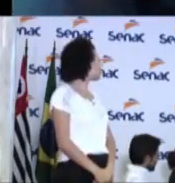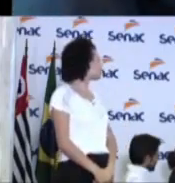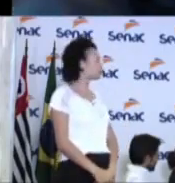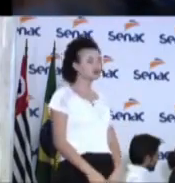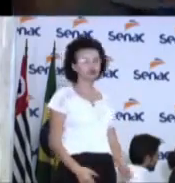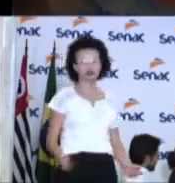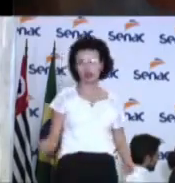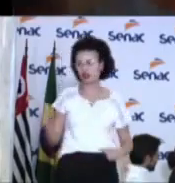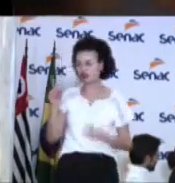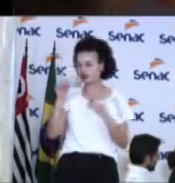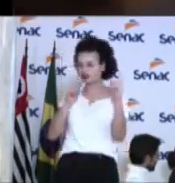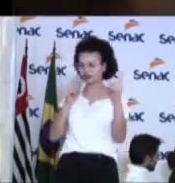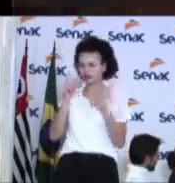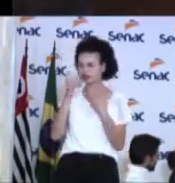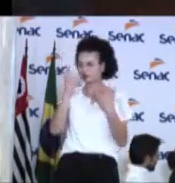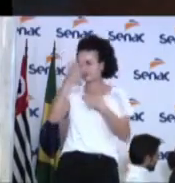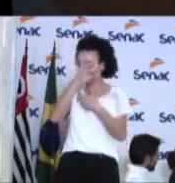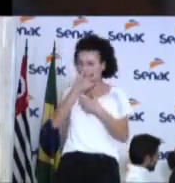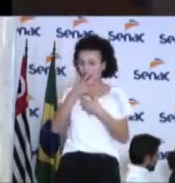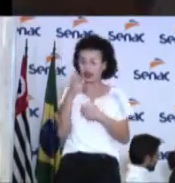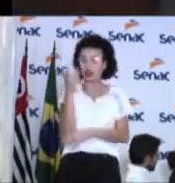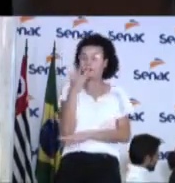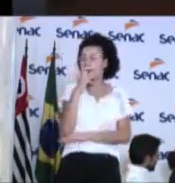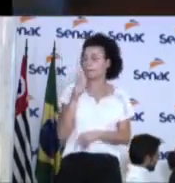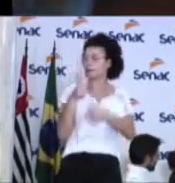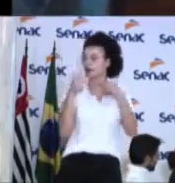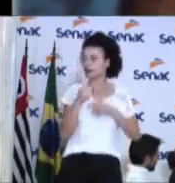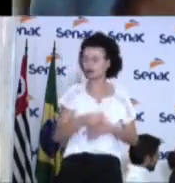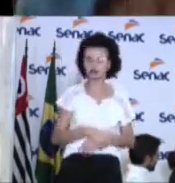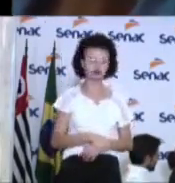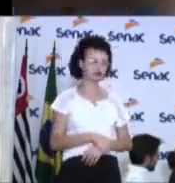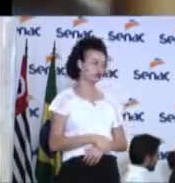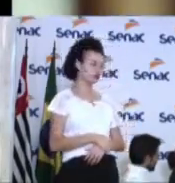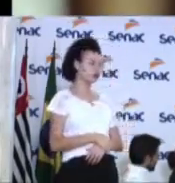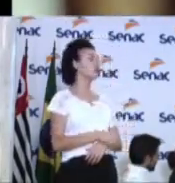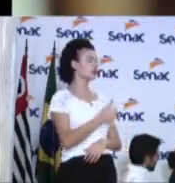Mauro, com essa cara fechada, não tá. Garçom tem que ser simpático. Ah, tá.